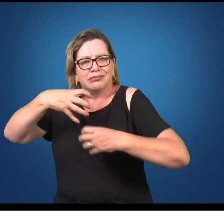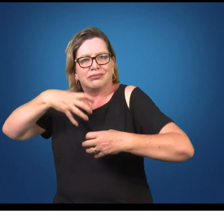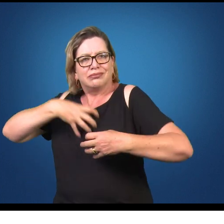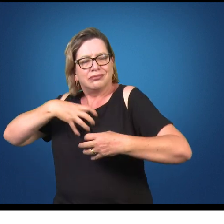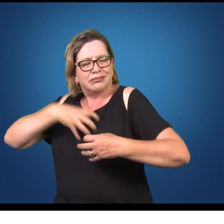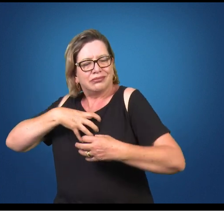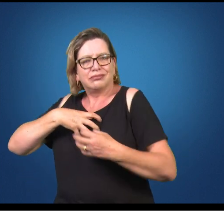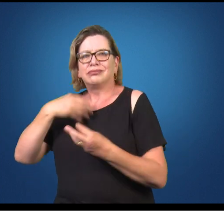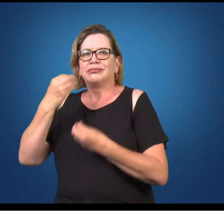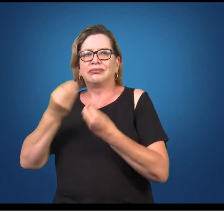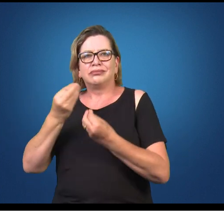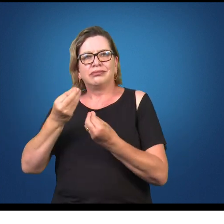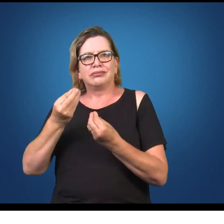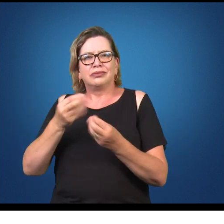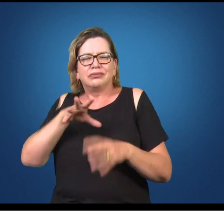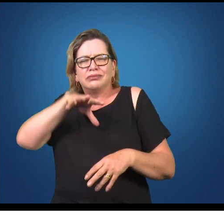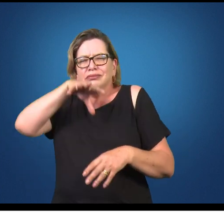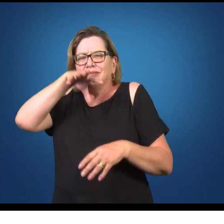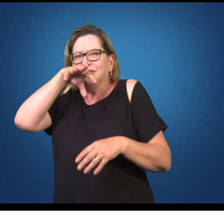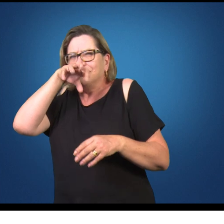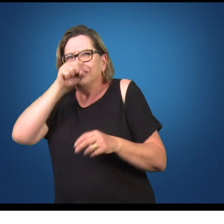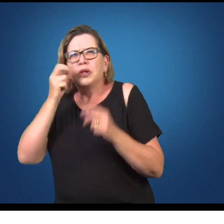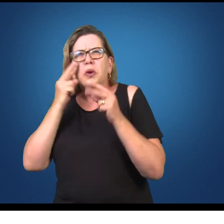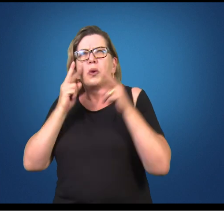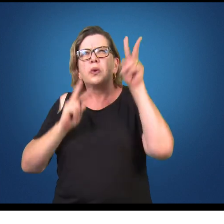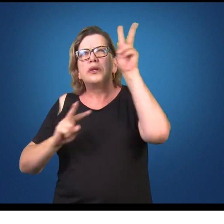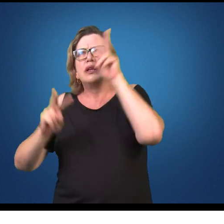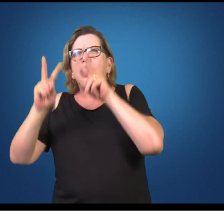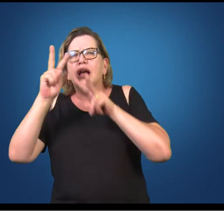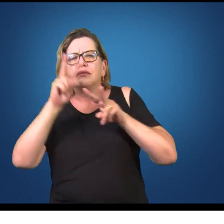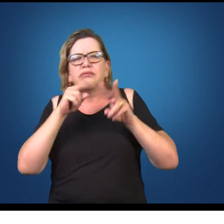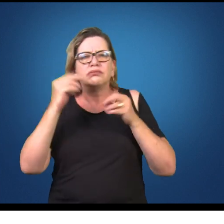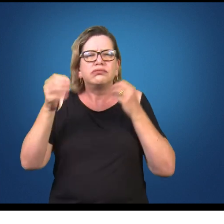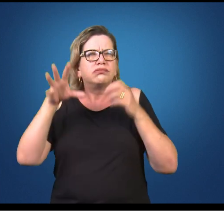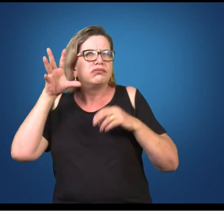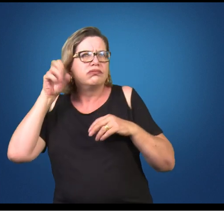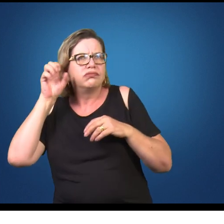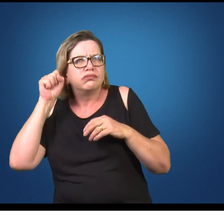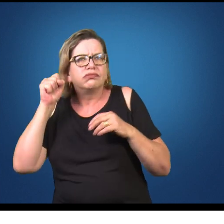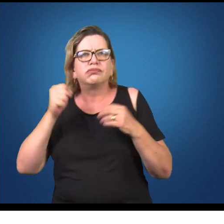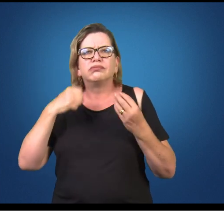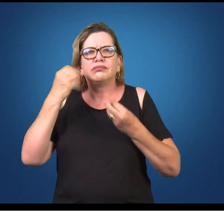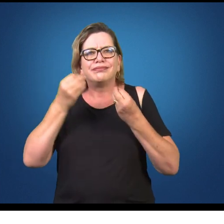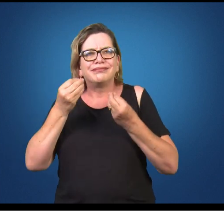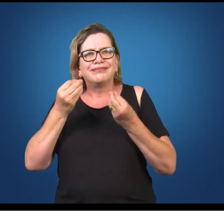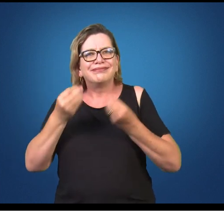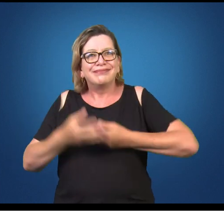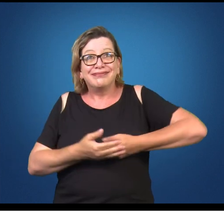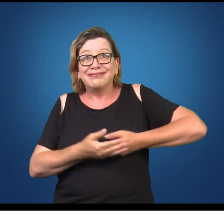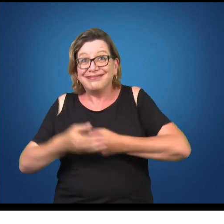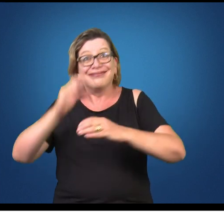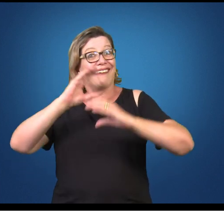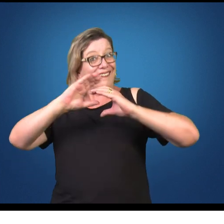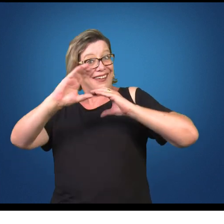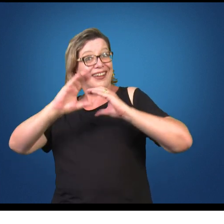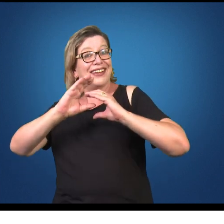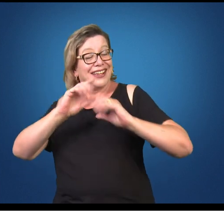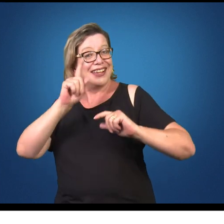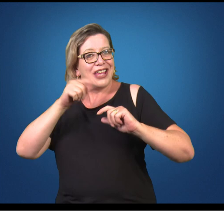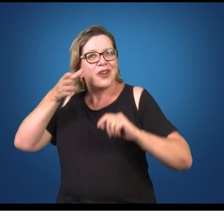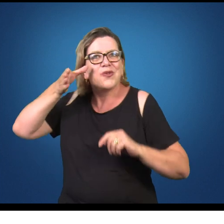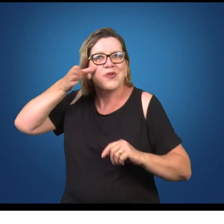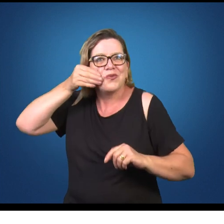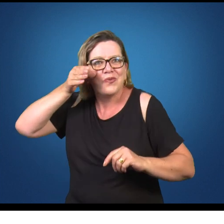dele, Então, pelos cheiros, pelo olhar, pela visão, pela audição. E ele é